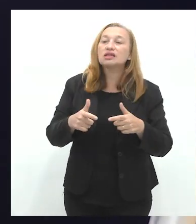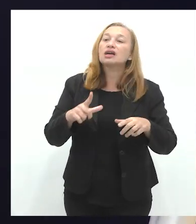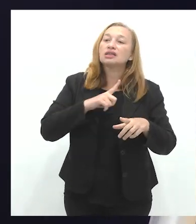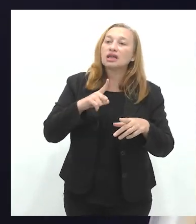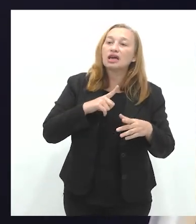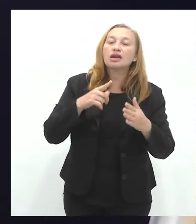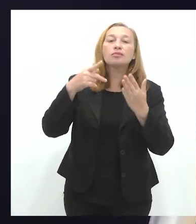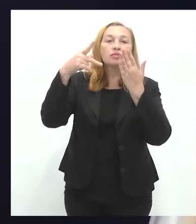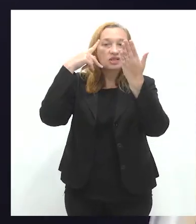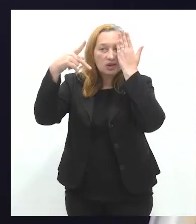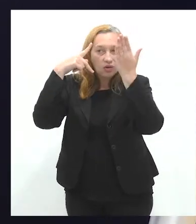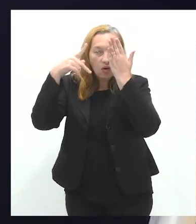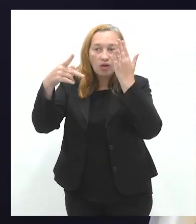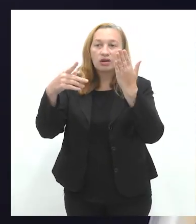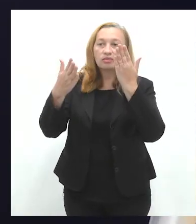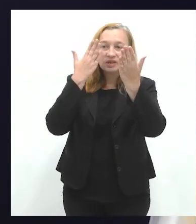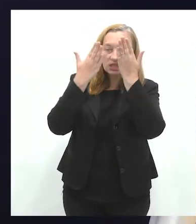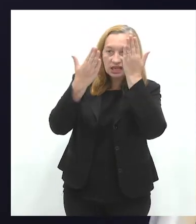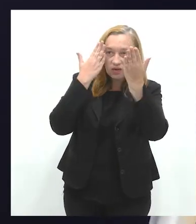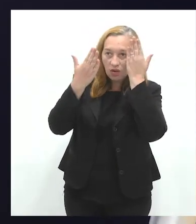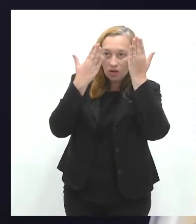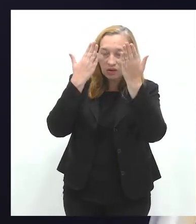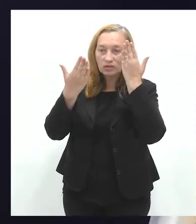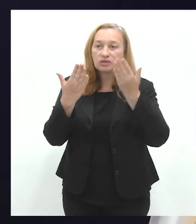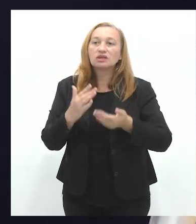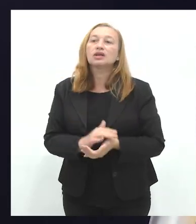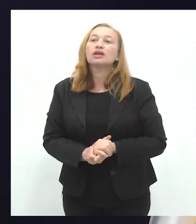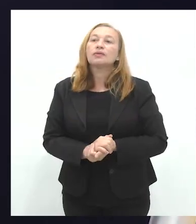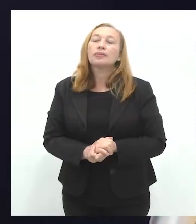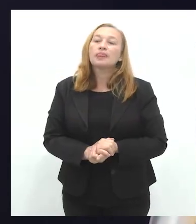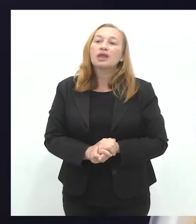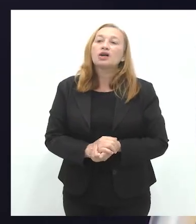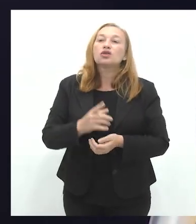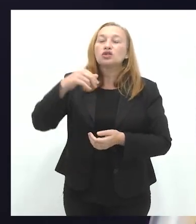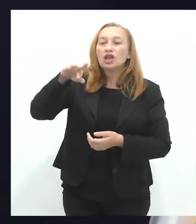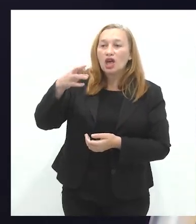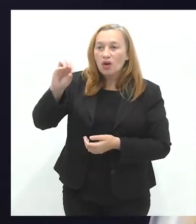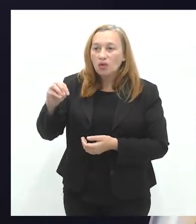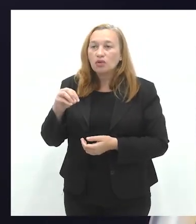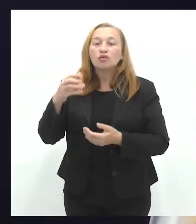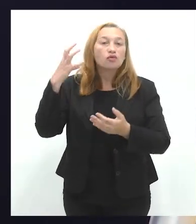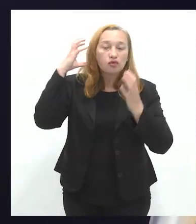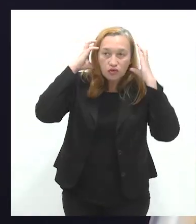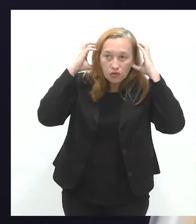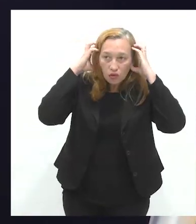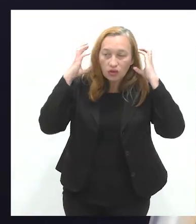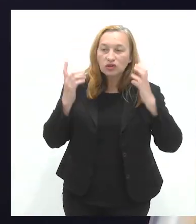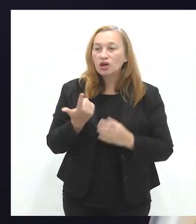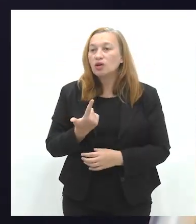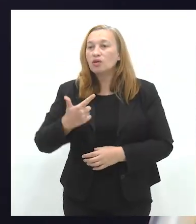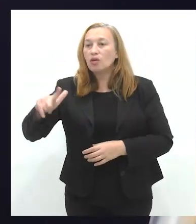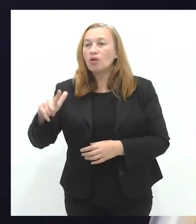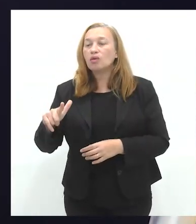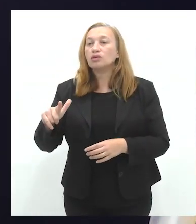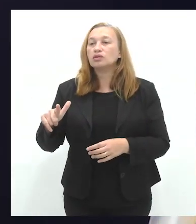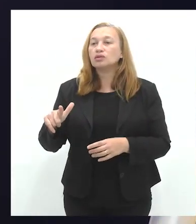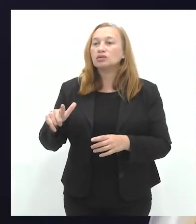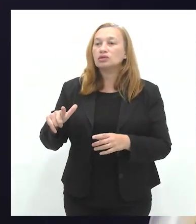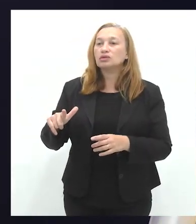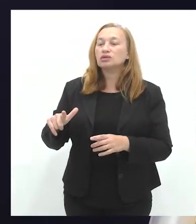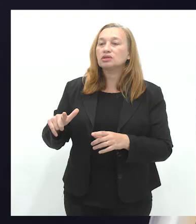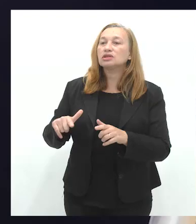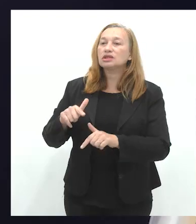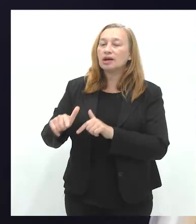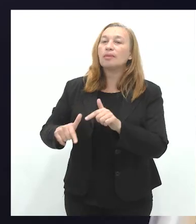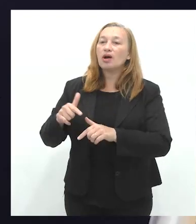com psiquiatra, com neuropsicólogo, psicóloga, fonoaudiólogo, então já é uma outra forma